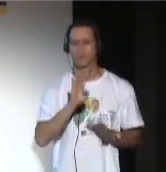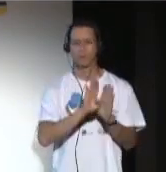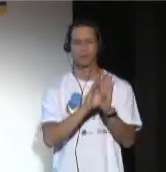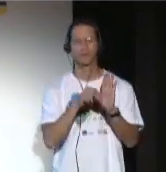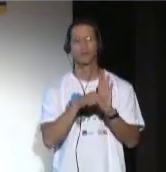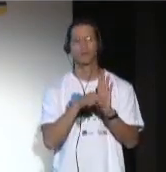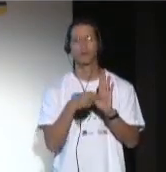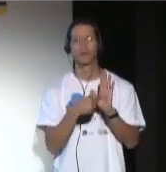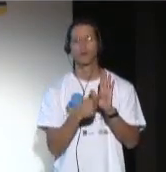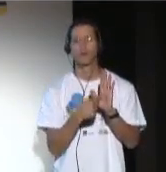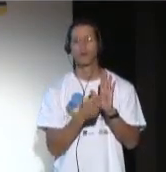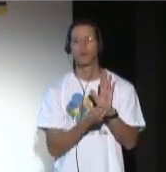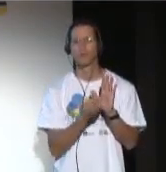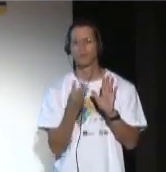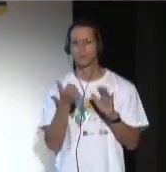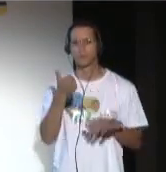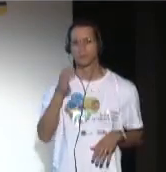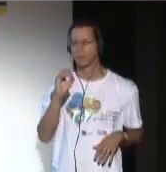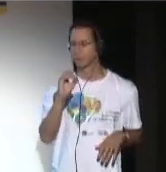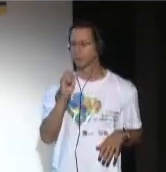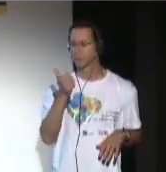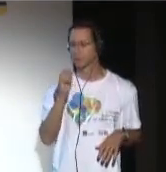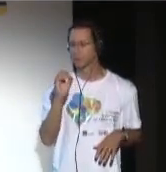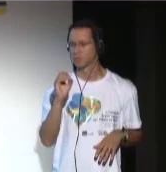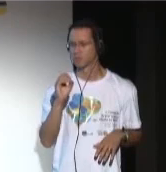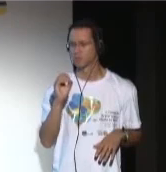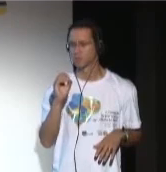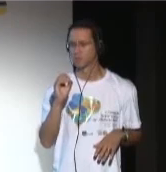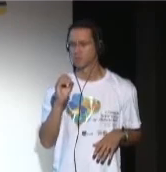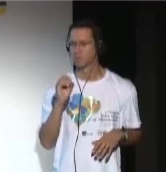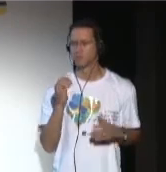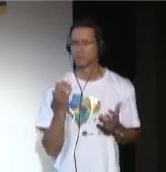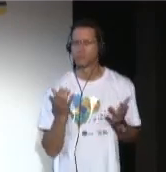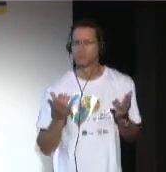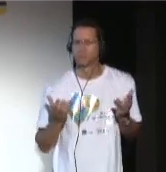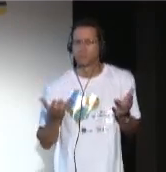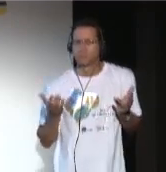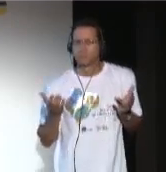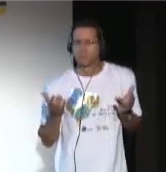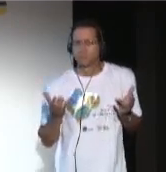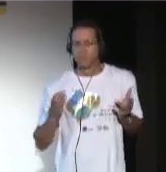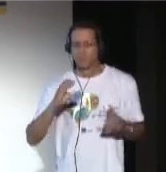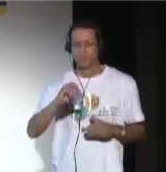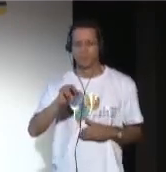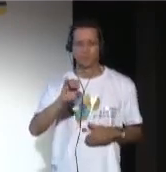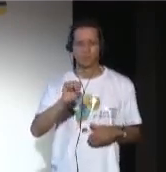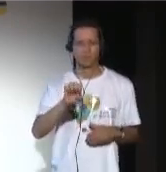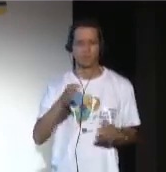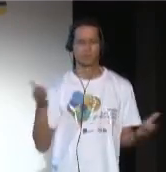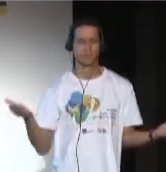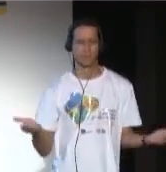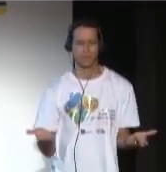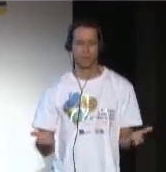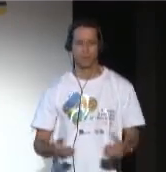curricular? 10, não é? Eu falei, poxa, a gente vai entrar numa crise agora.